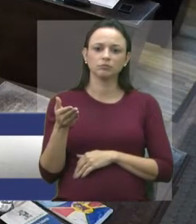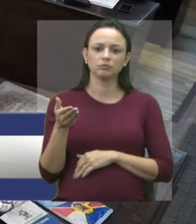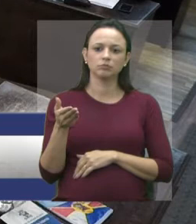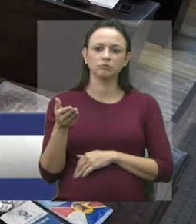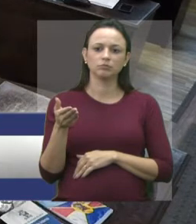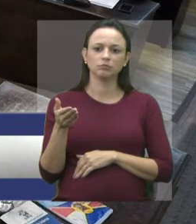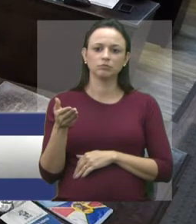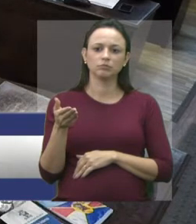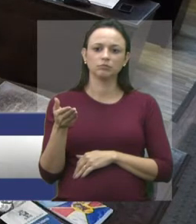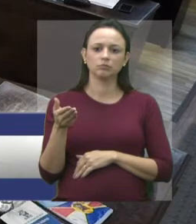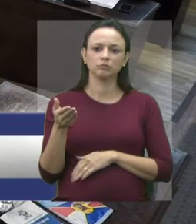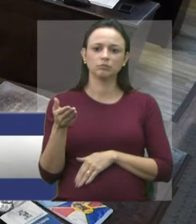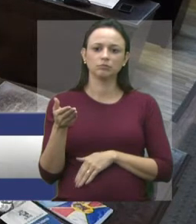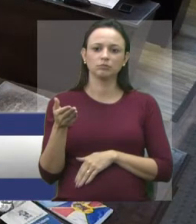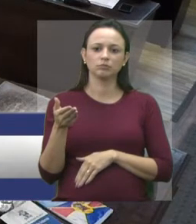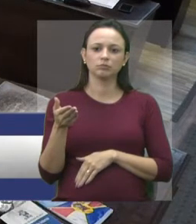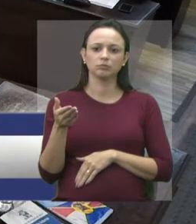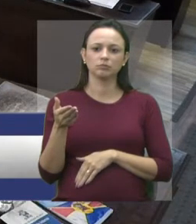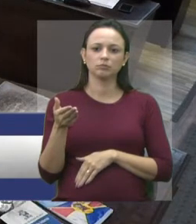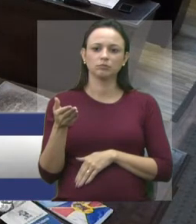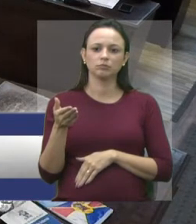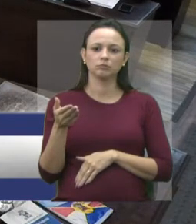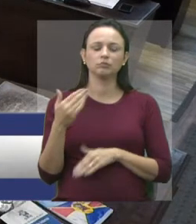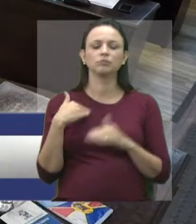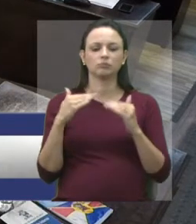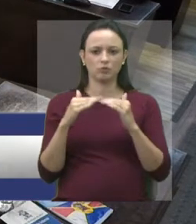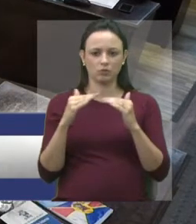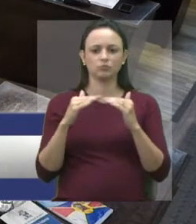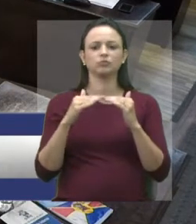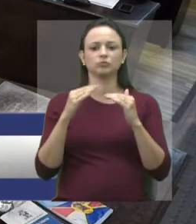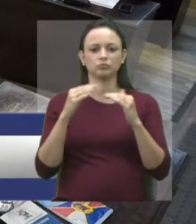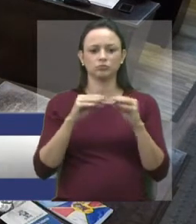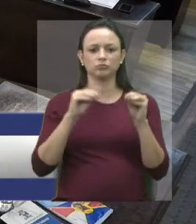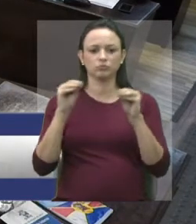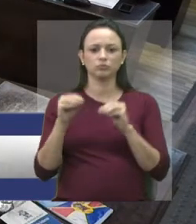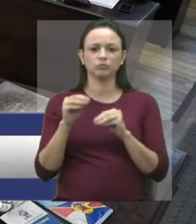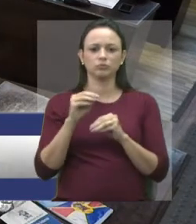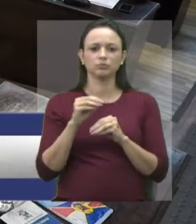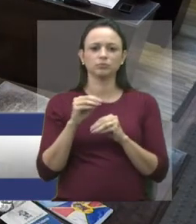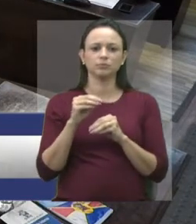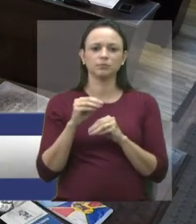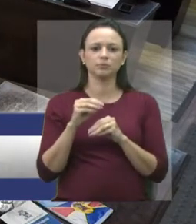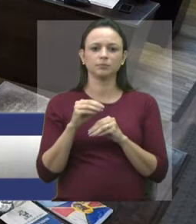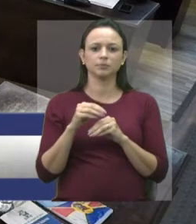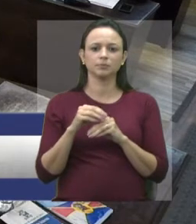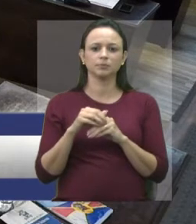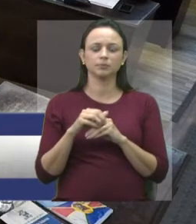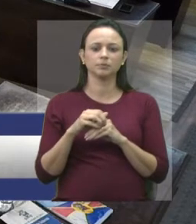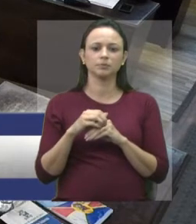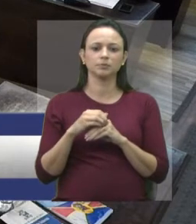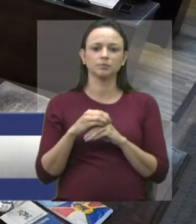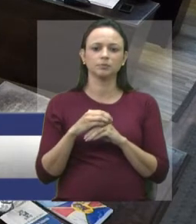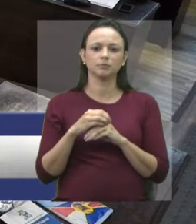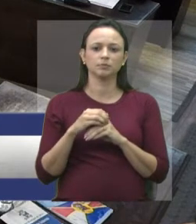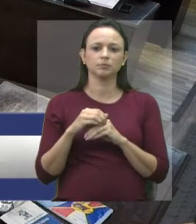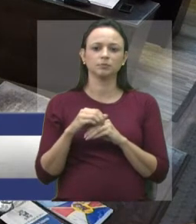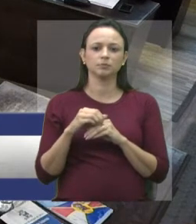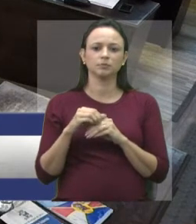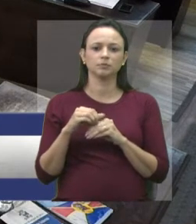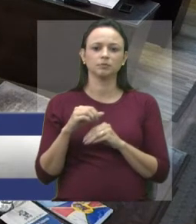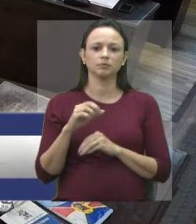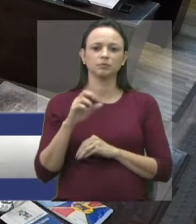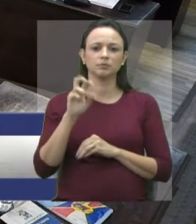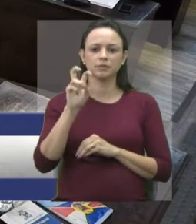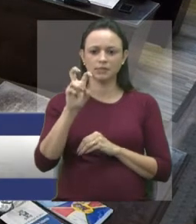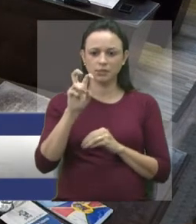Contra o adiamento? A favor do adiamento. Então são 1, 2, 3, 4, 5, é isso. São 5 contra e os